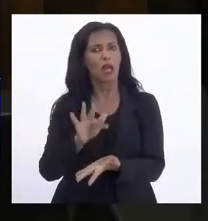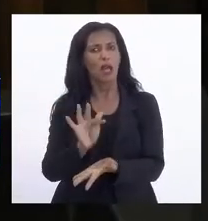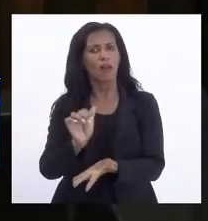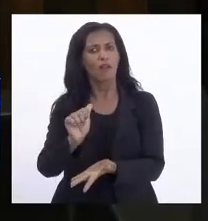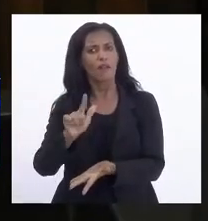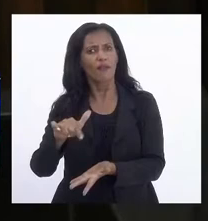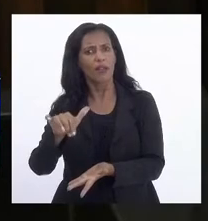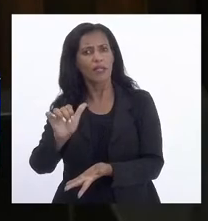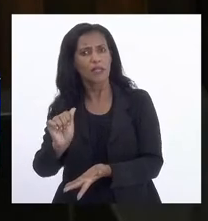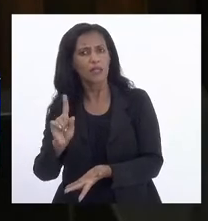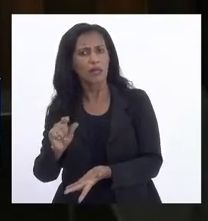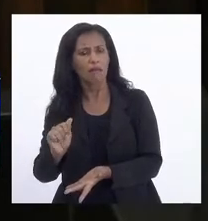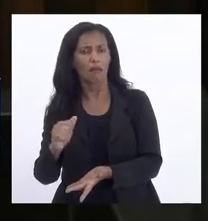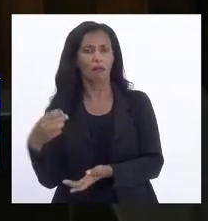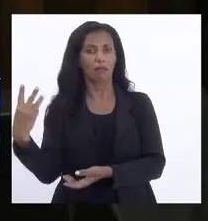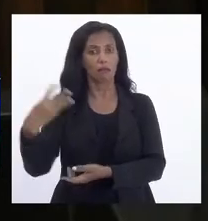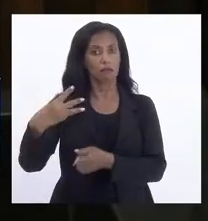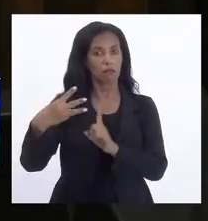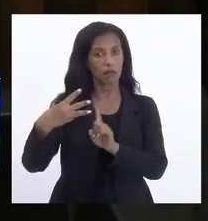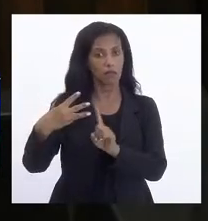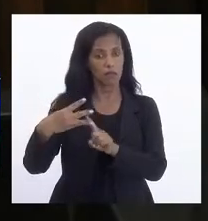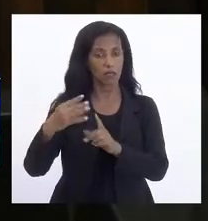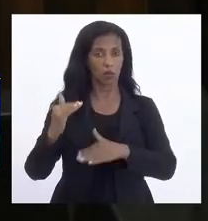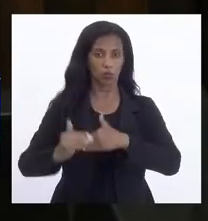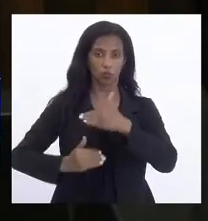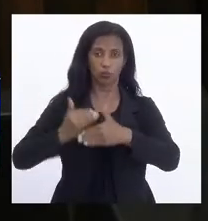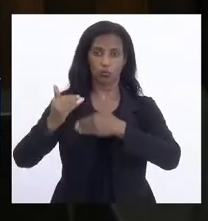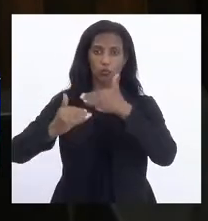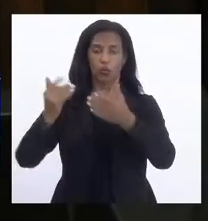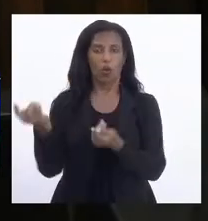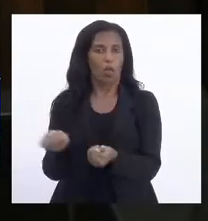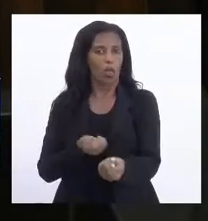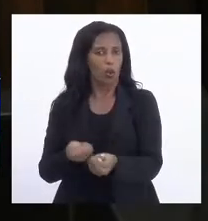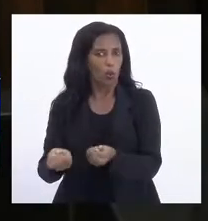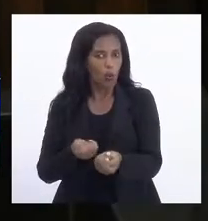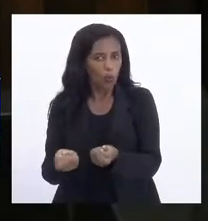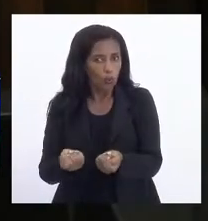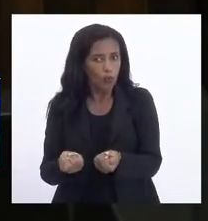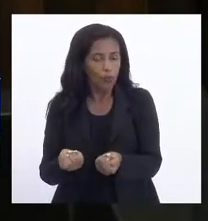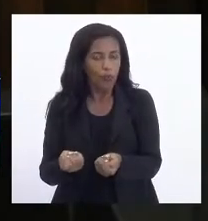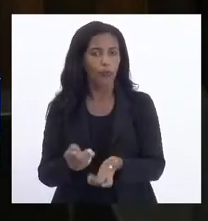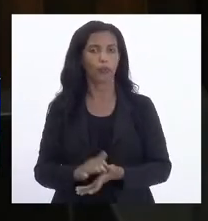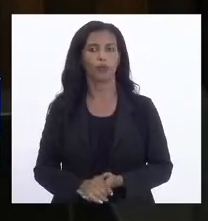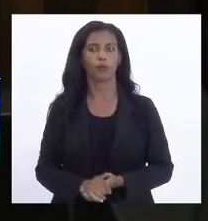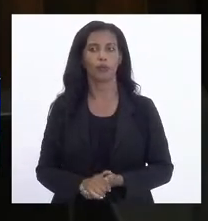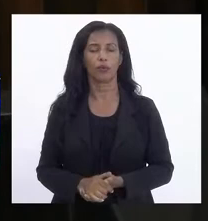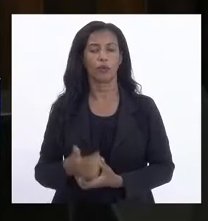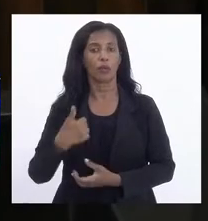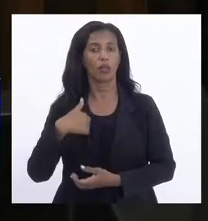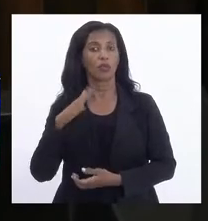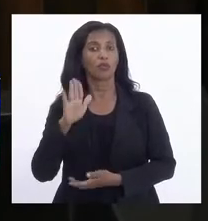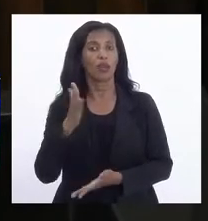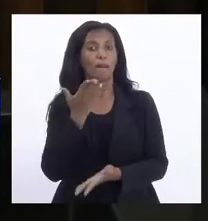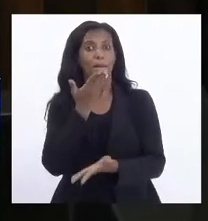Fazenda. No de Desenvolvimento Econômico, deputado Eliomar Coelho,